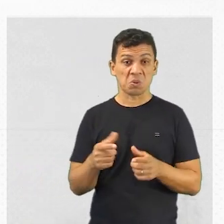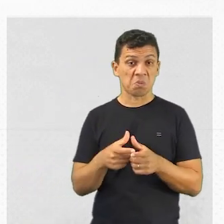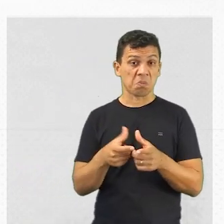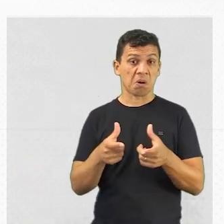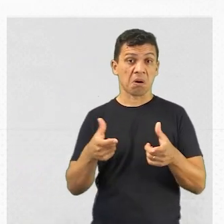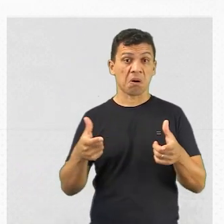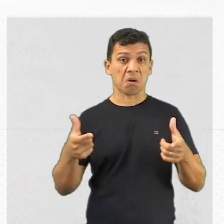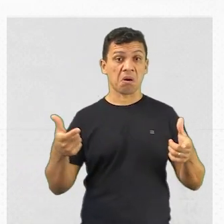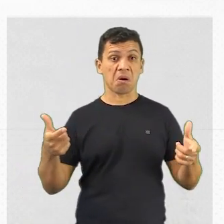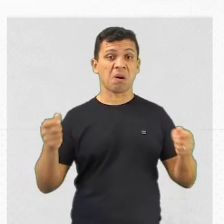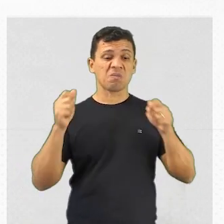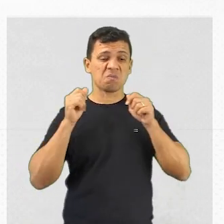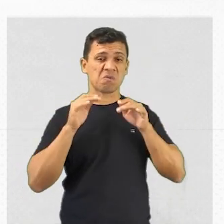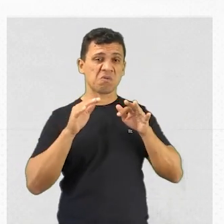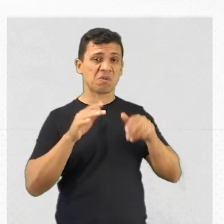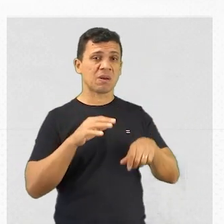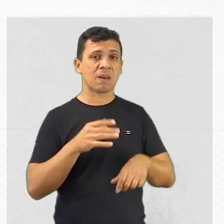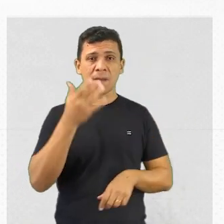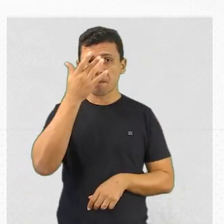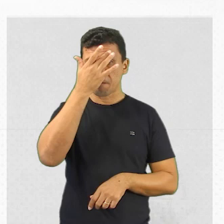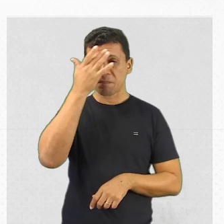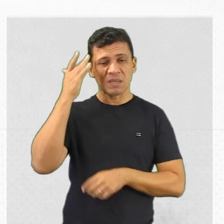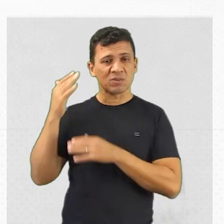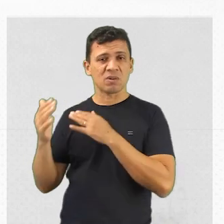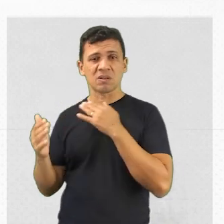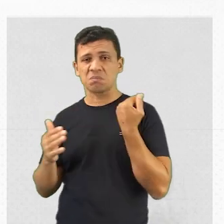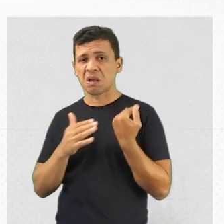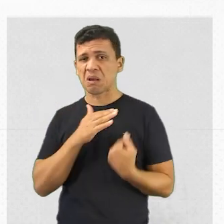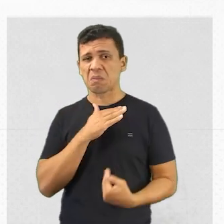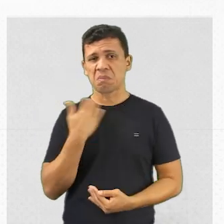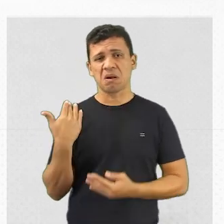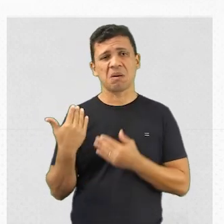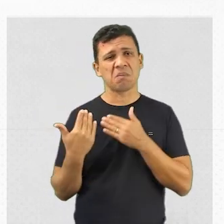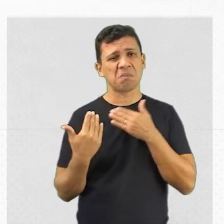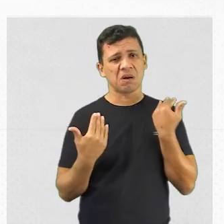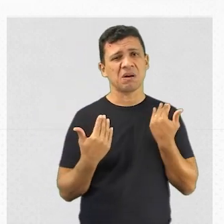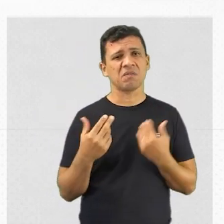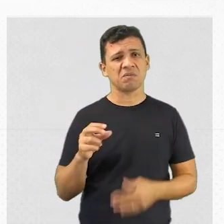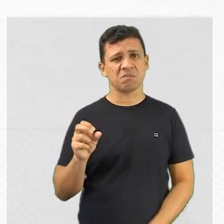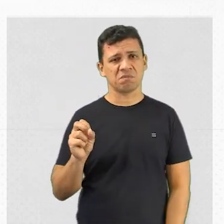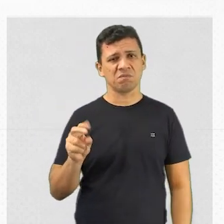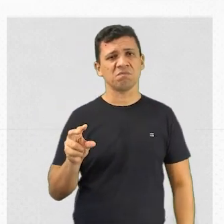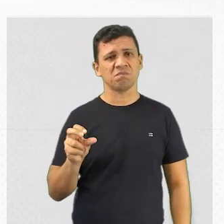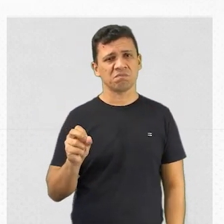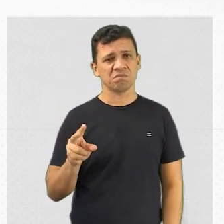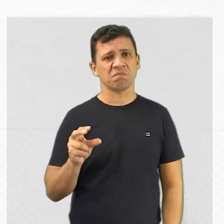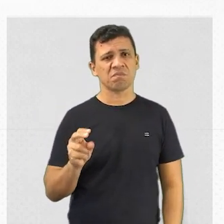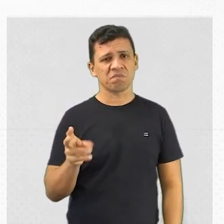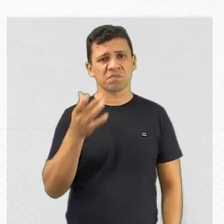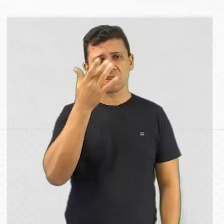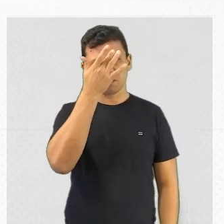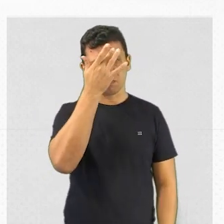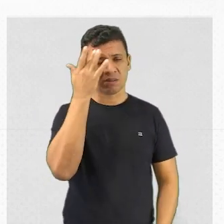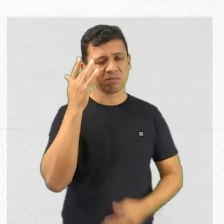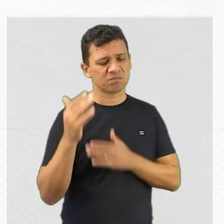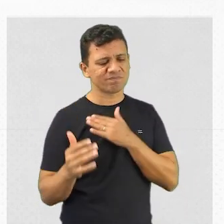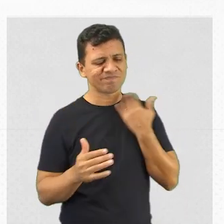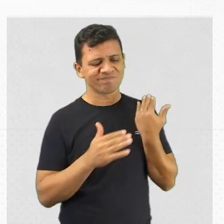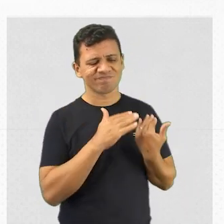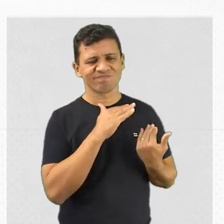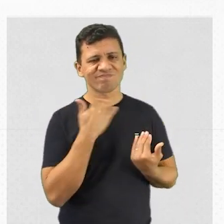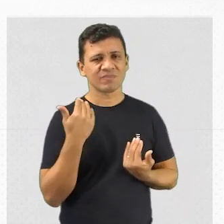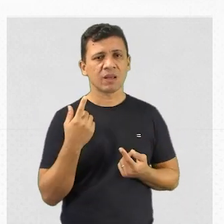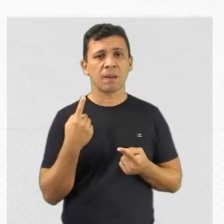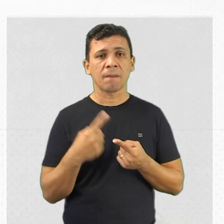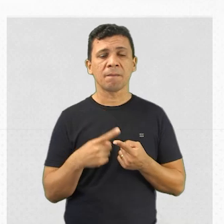da Covid. Covid matou muitas pessoas, né? Foi um vírus que levou a morte de muitas pessoas, principalmente por causa